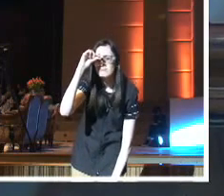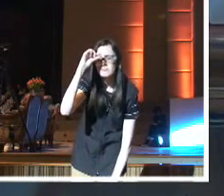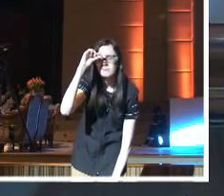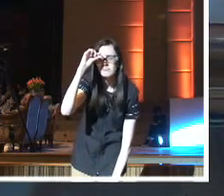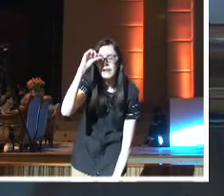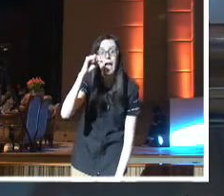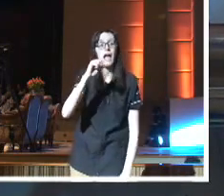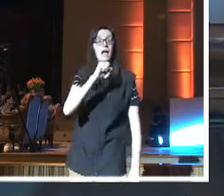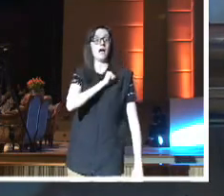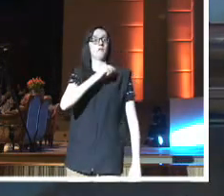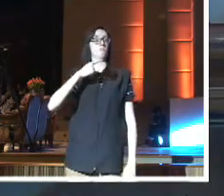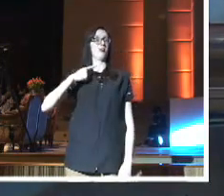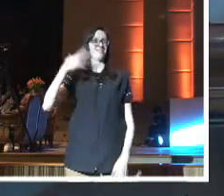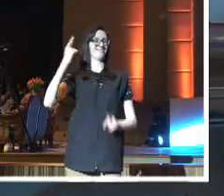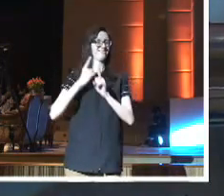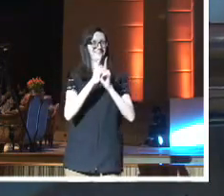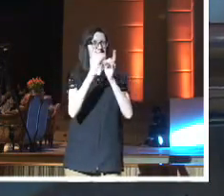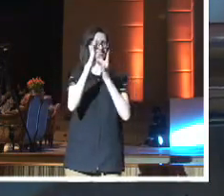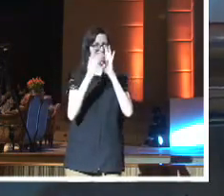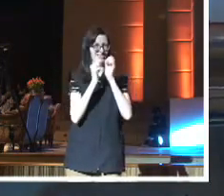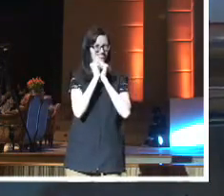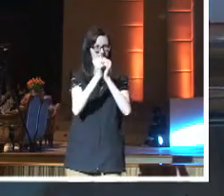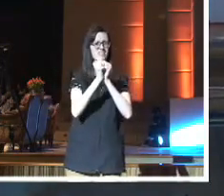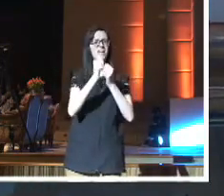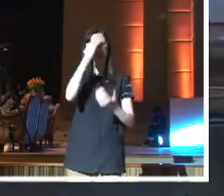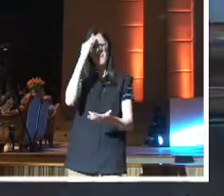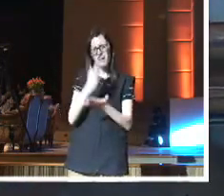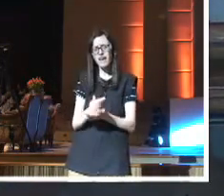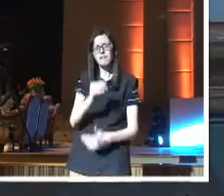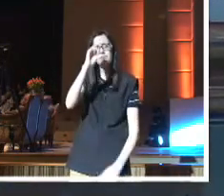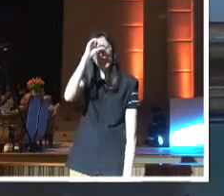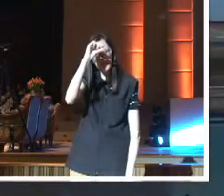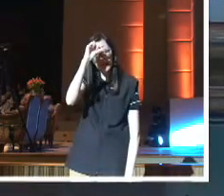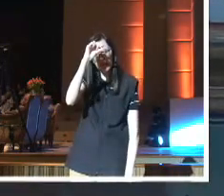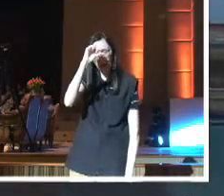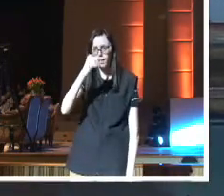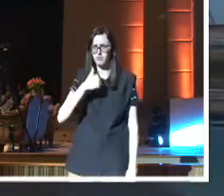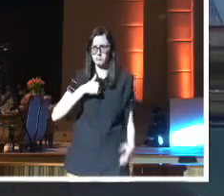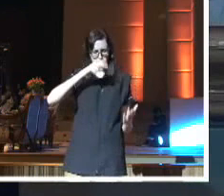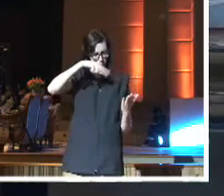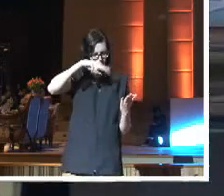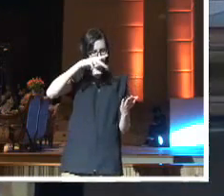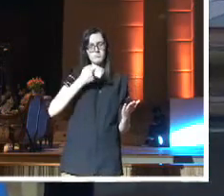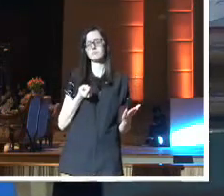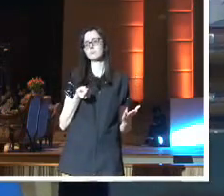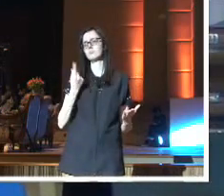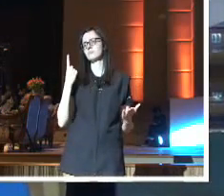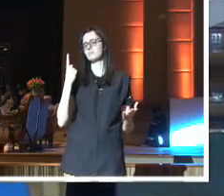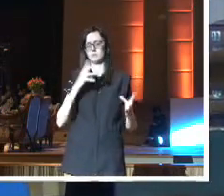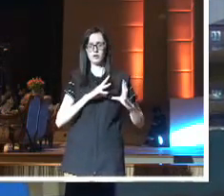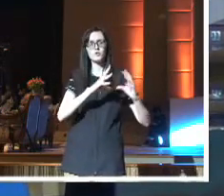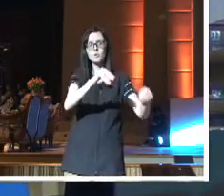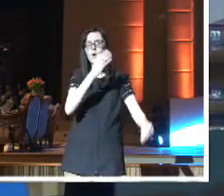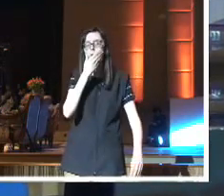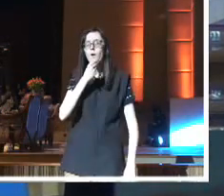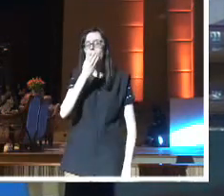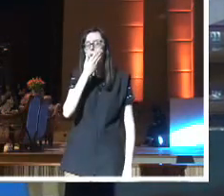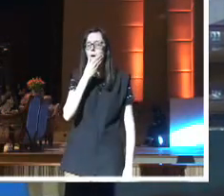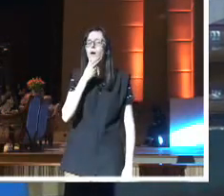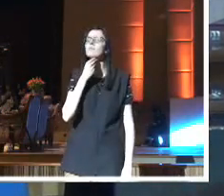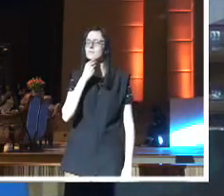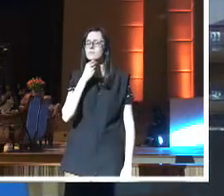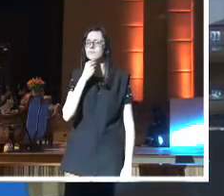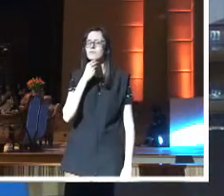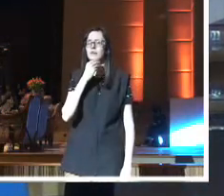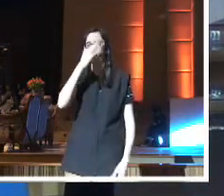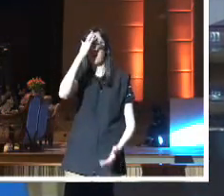Os apóstolos eram homens de pequena fé. E sabe o que eu descobri? Eu não encontrei nenhum homem que não fosse em algum momento de